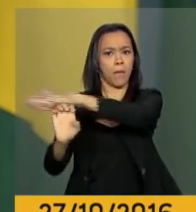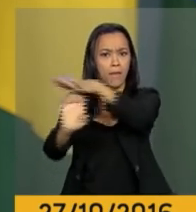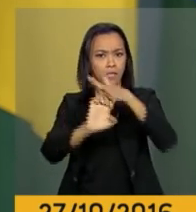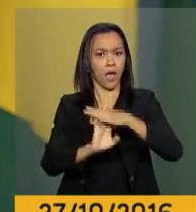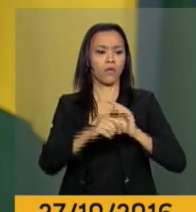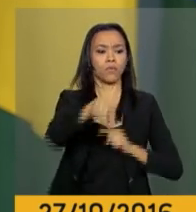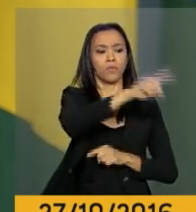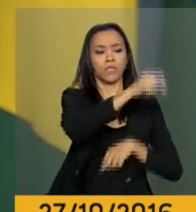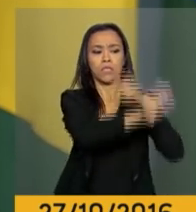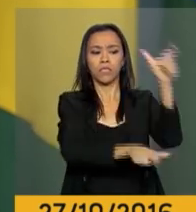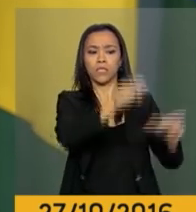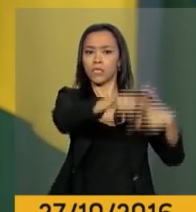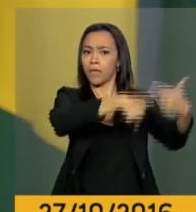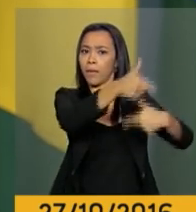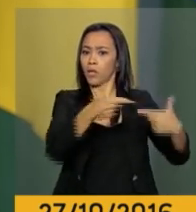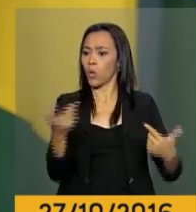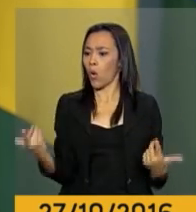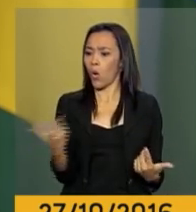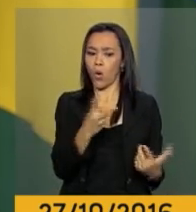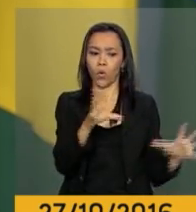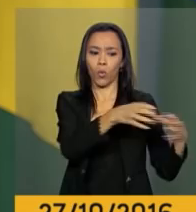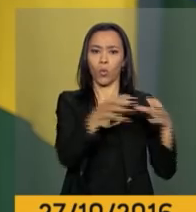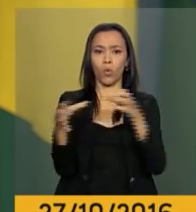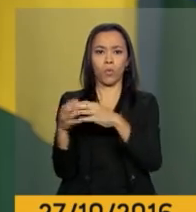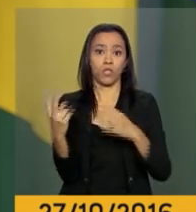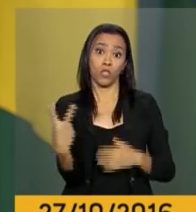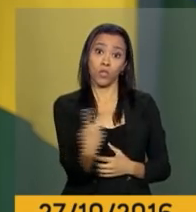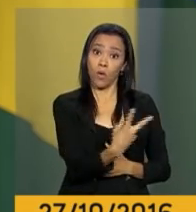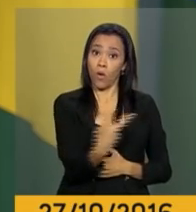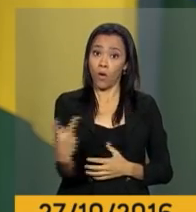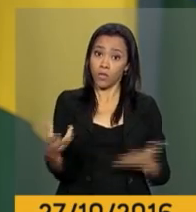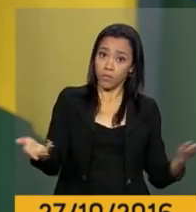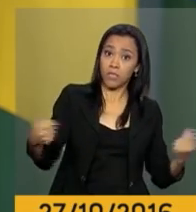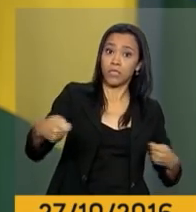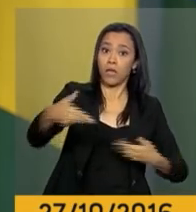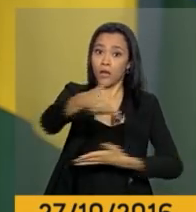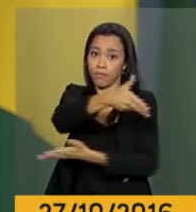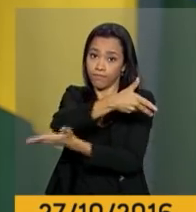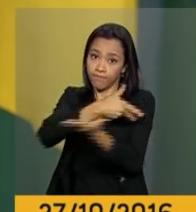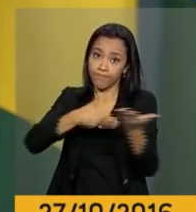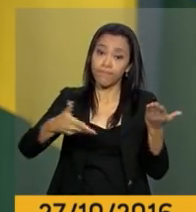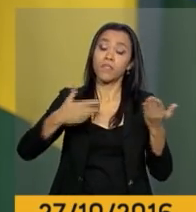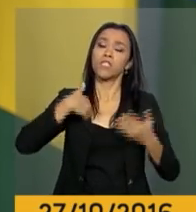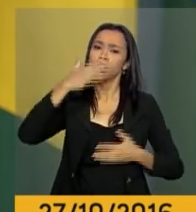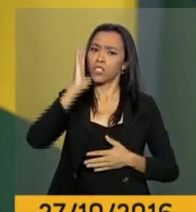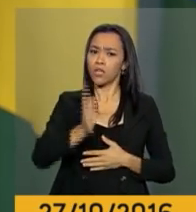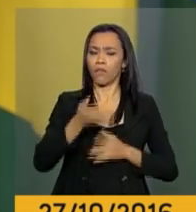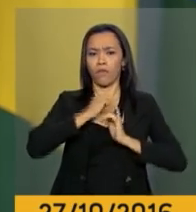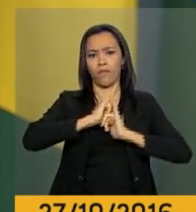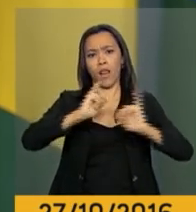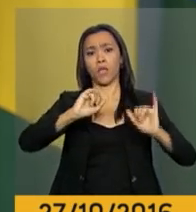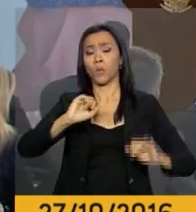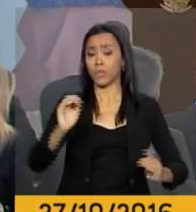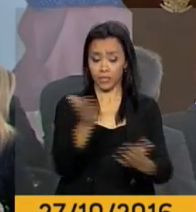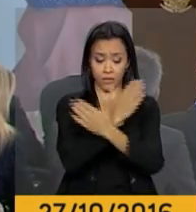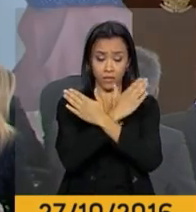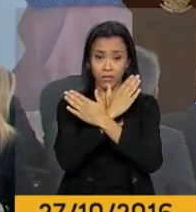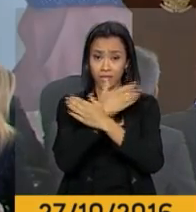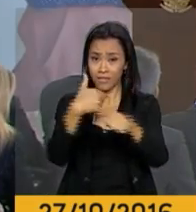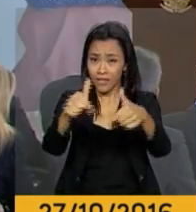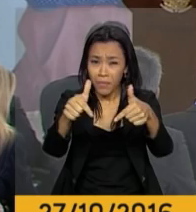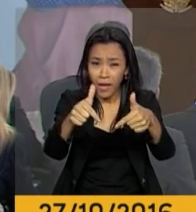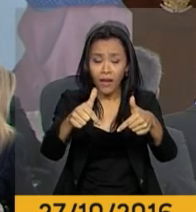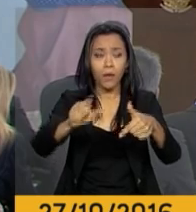o trabalhador do outro lado. E nós sabemos, já foi dito aqui, que o emprego é o primeiro dos direitos